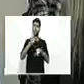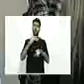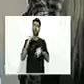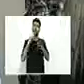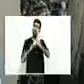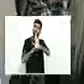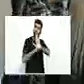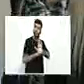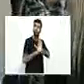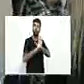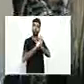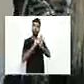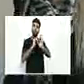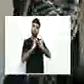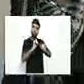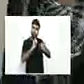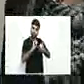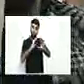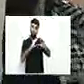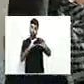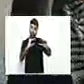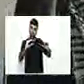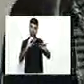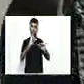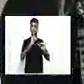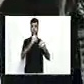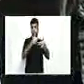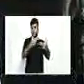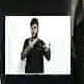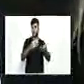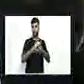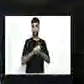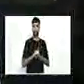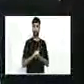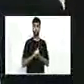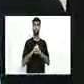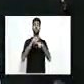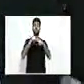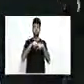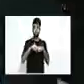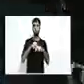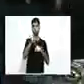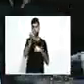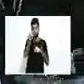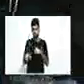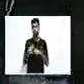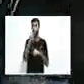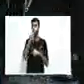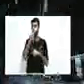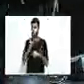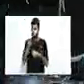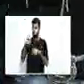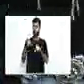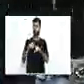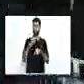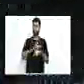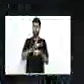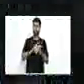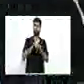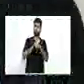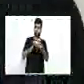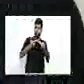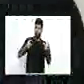amiga para acalmar aquele que necessitava de seu auxílio homem honesto e de muitos amigos